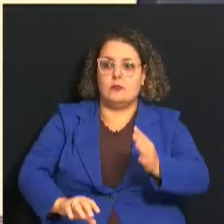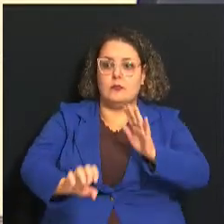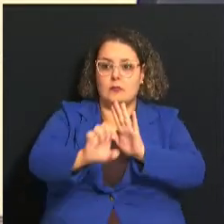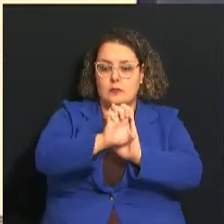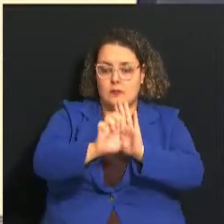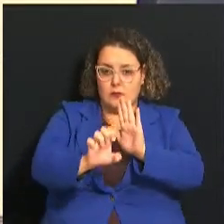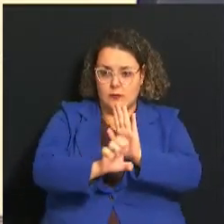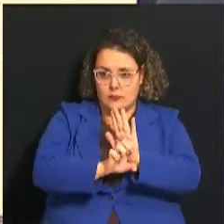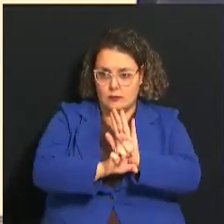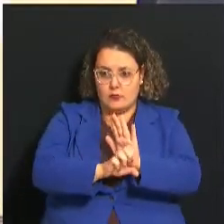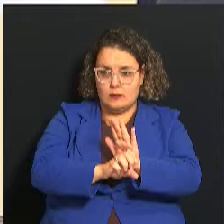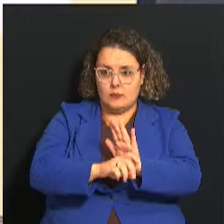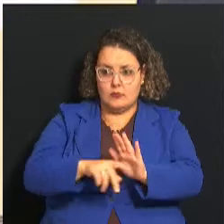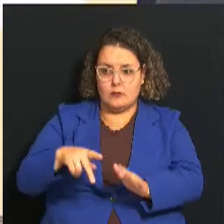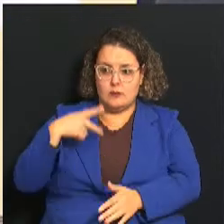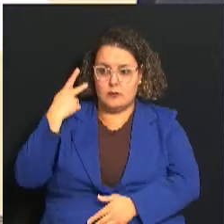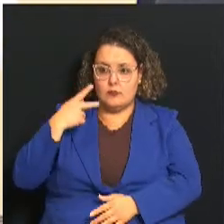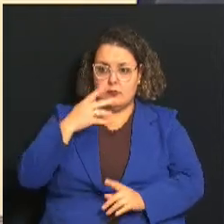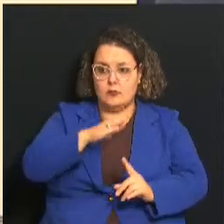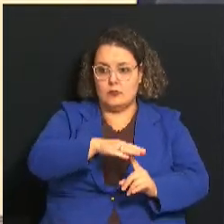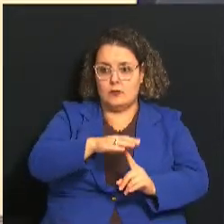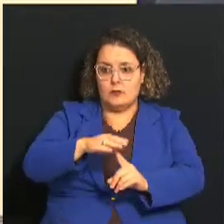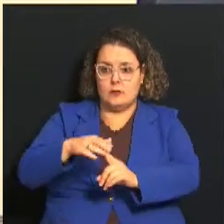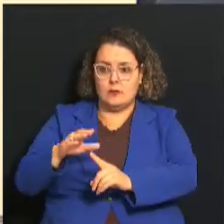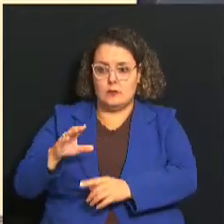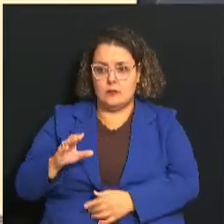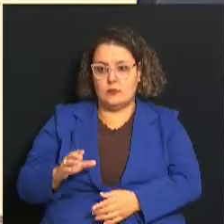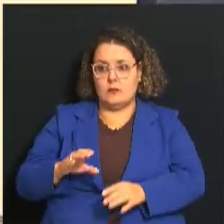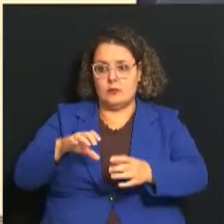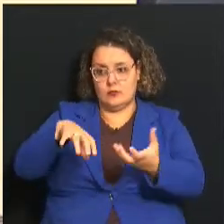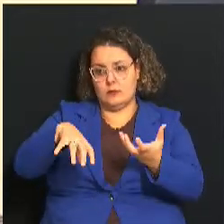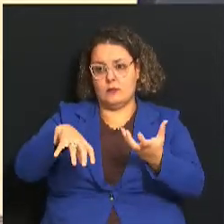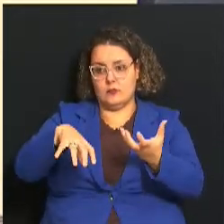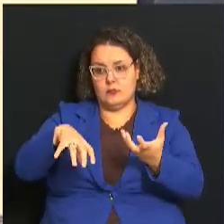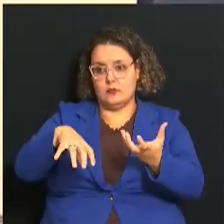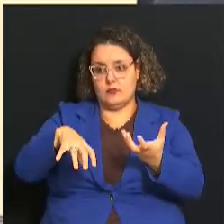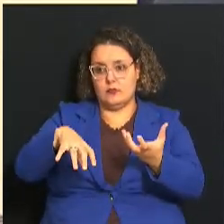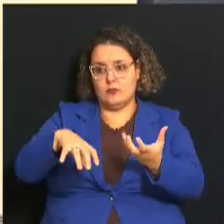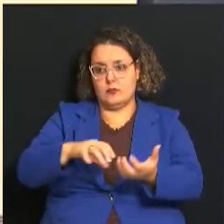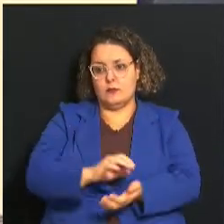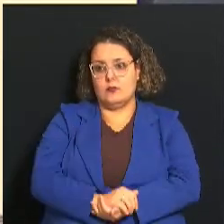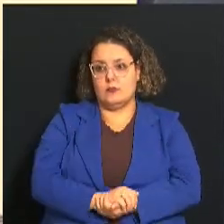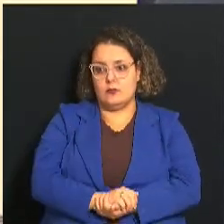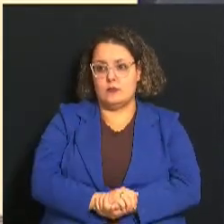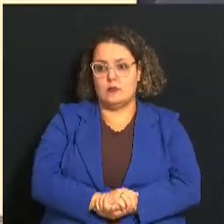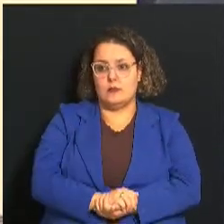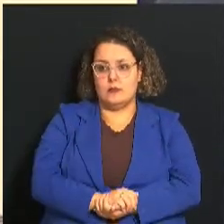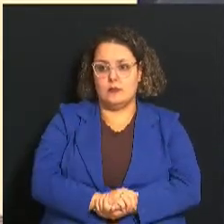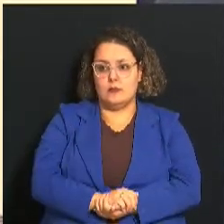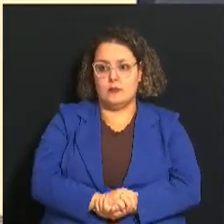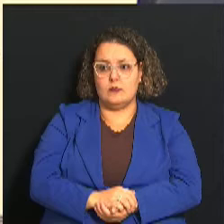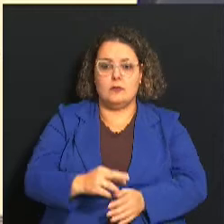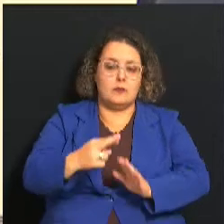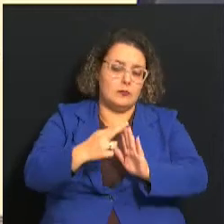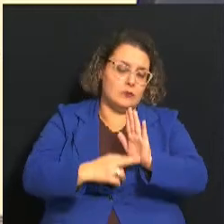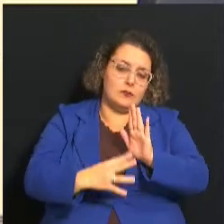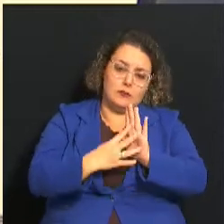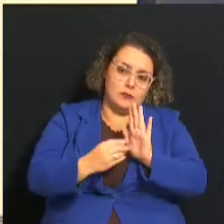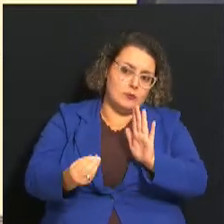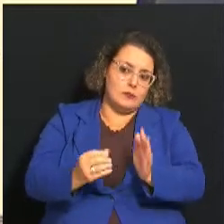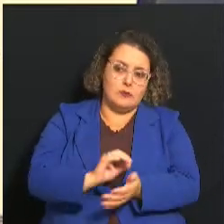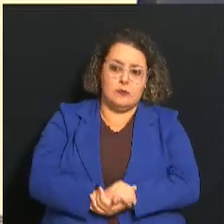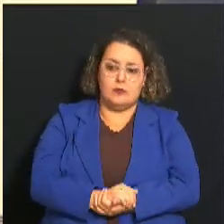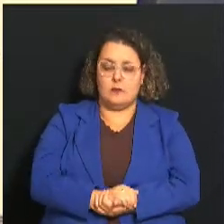Frente Parlamentar Ambientalista do Congresso Nacional, né? E esse texto é uma reprodução do que está lá. Tanto